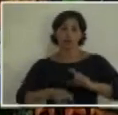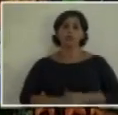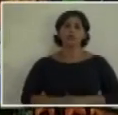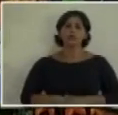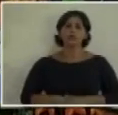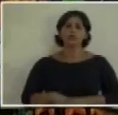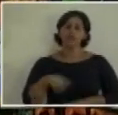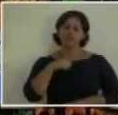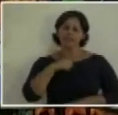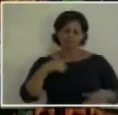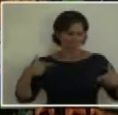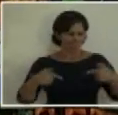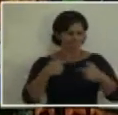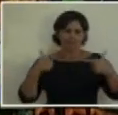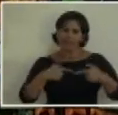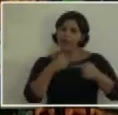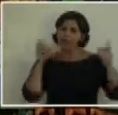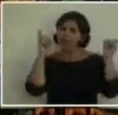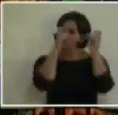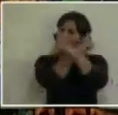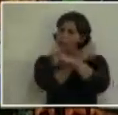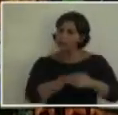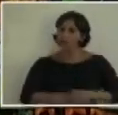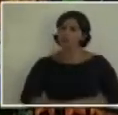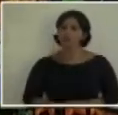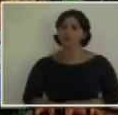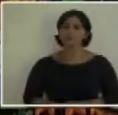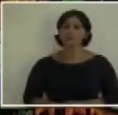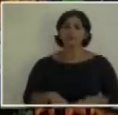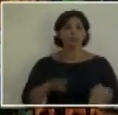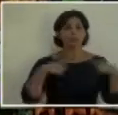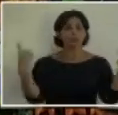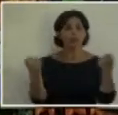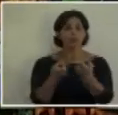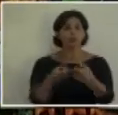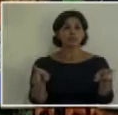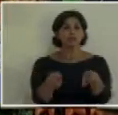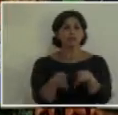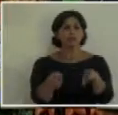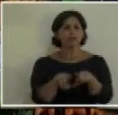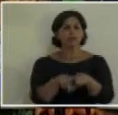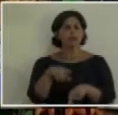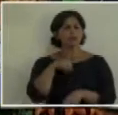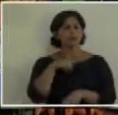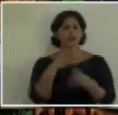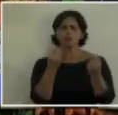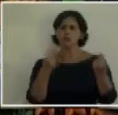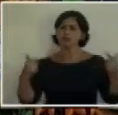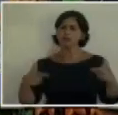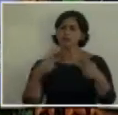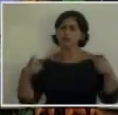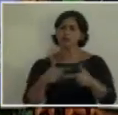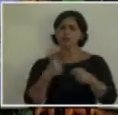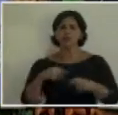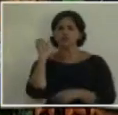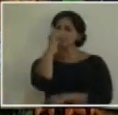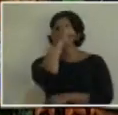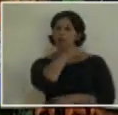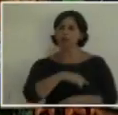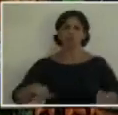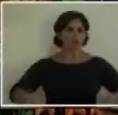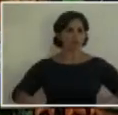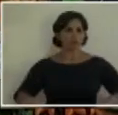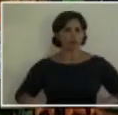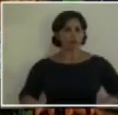fizeram, com certeza nós iremos vencer. Está aqui um exemplo, Josafá. A Bíblia diz que três